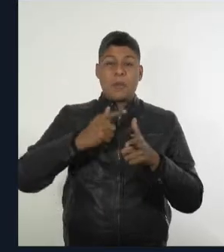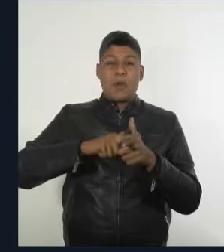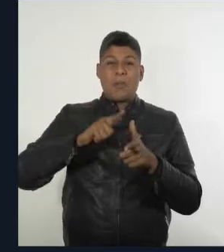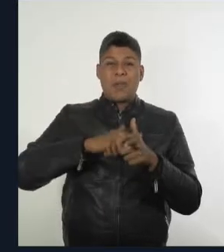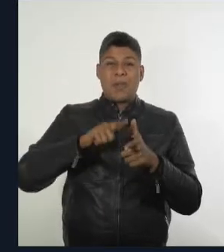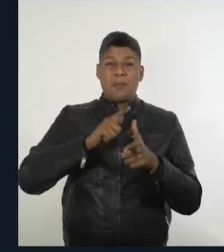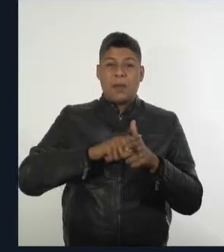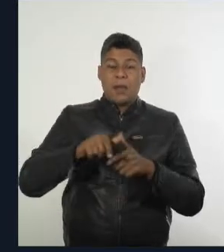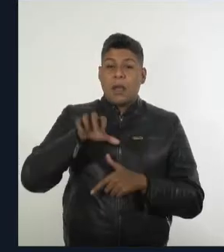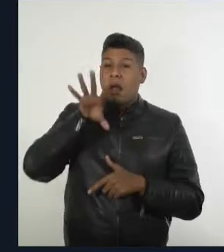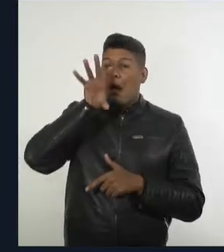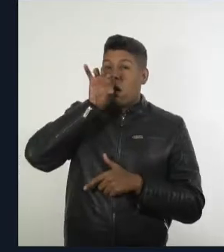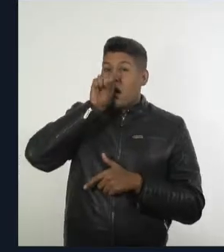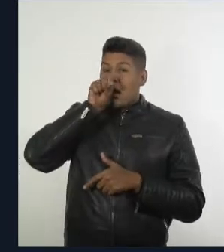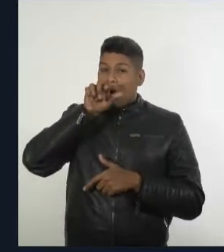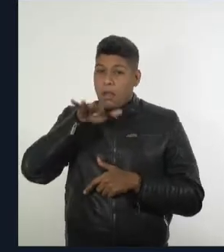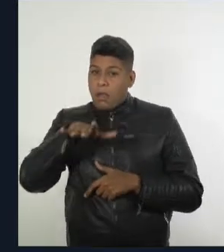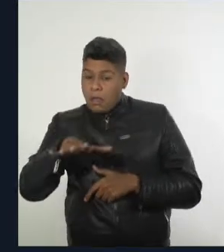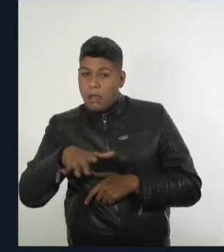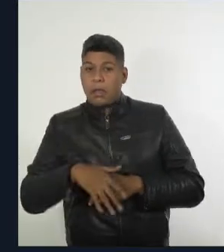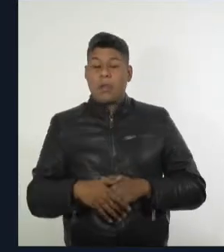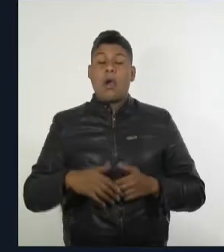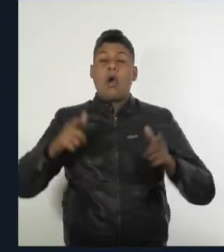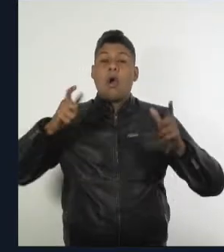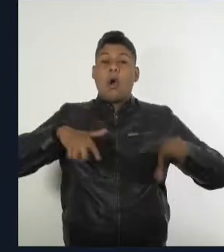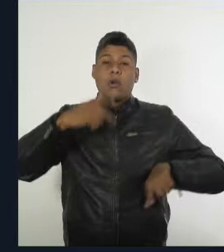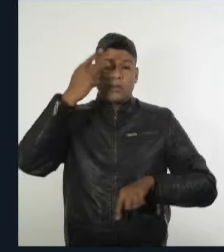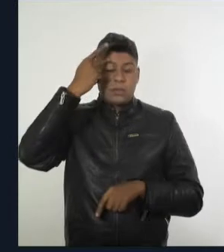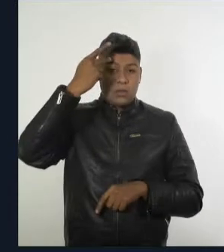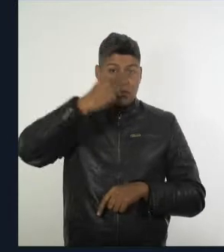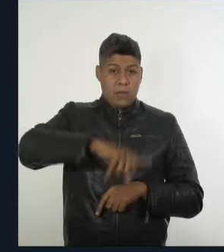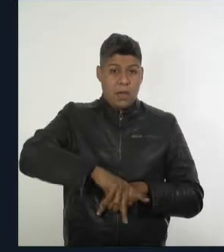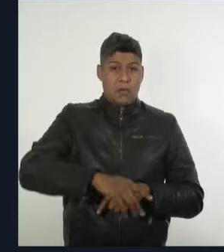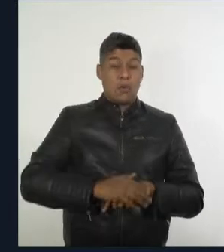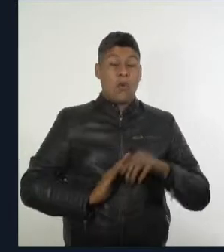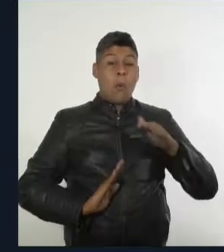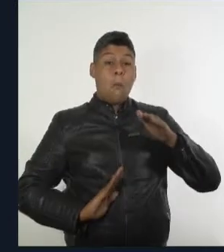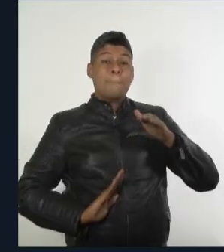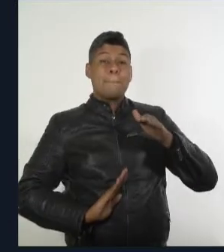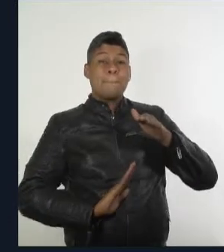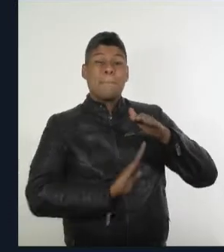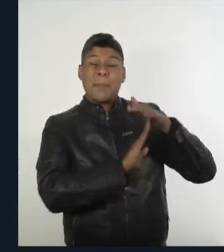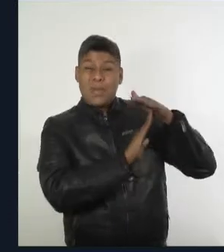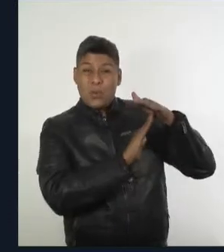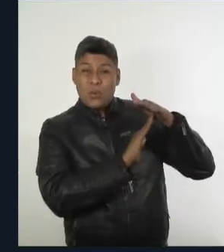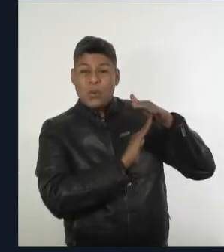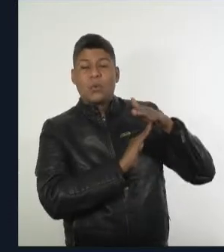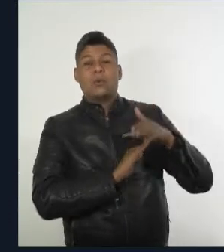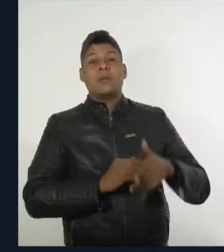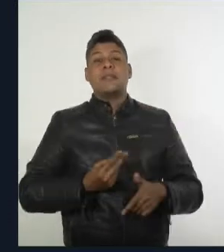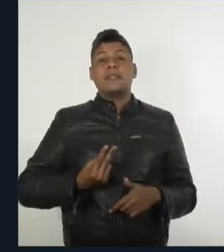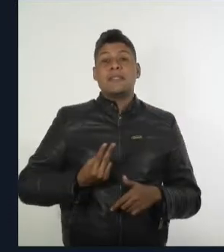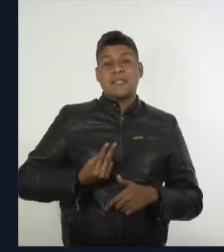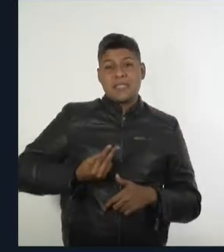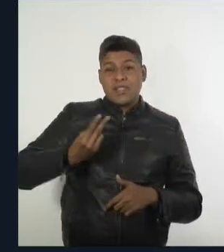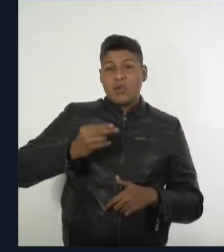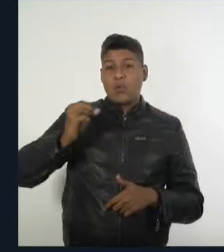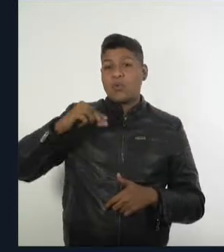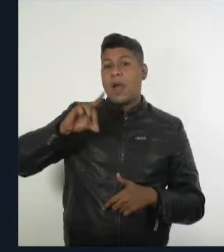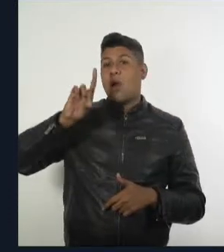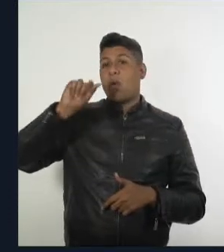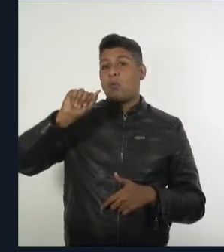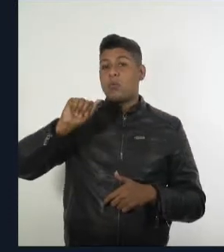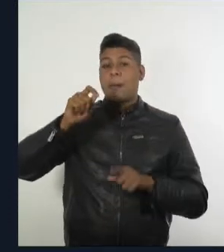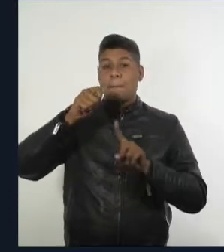grave no município de São Paulo. Tivemos o pico da chamada segunda onda entre os meses